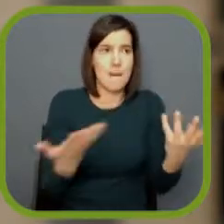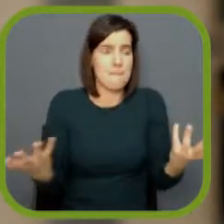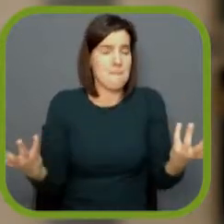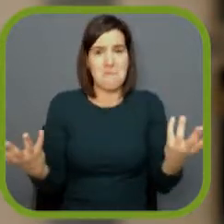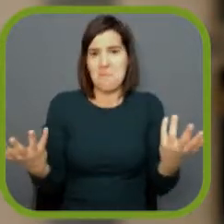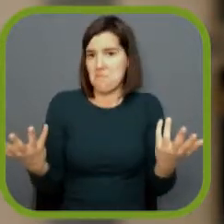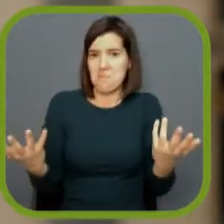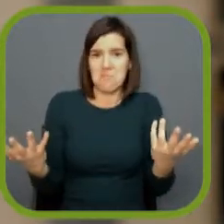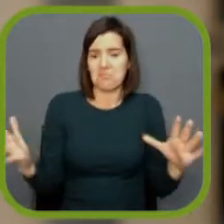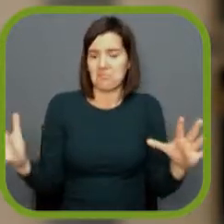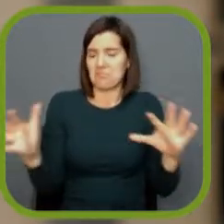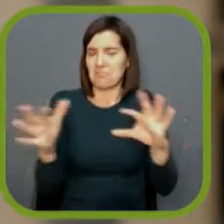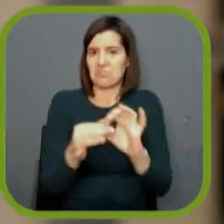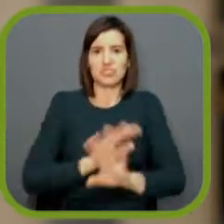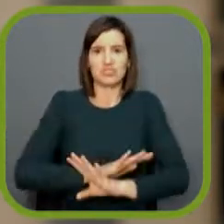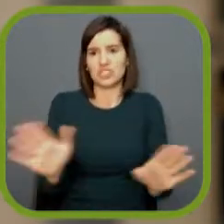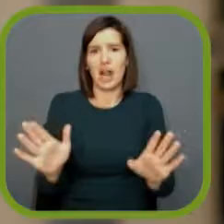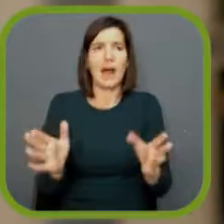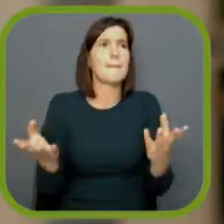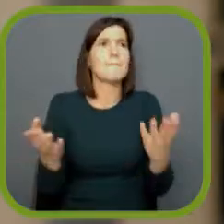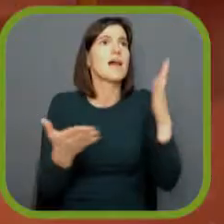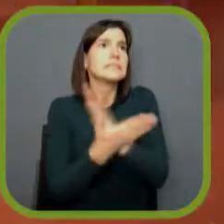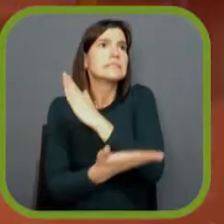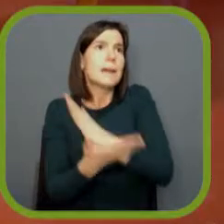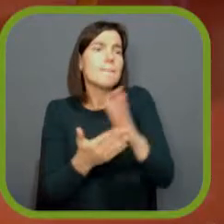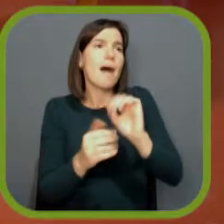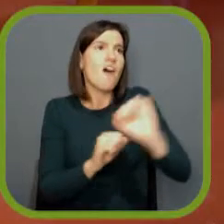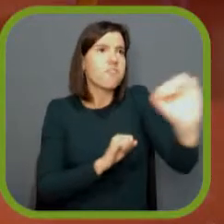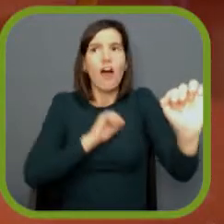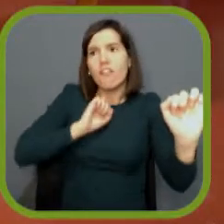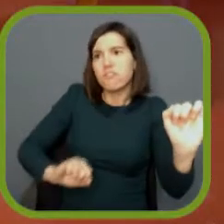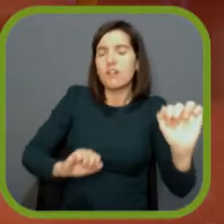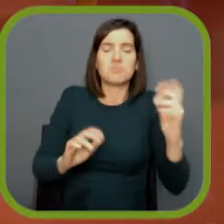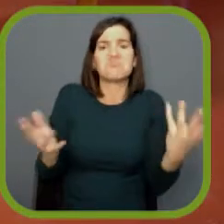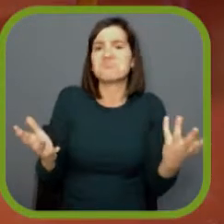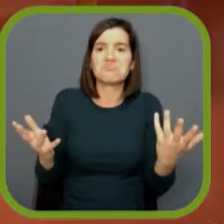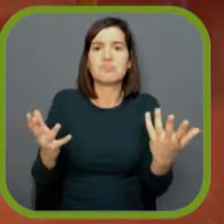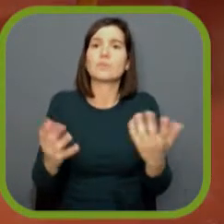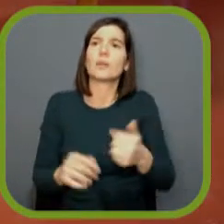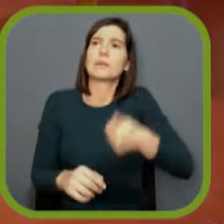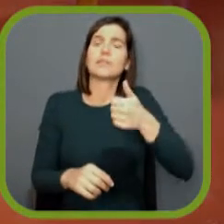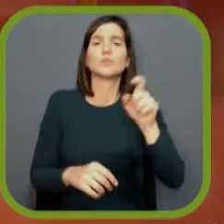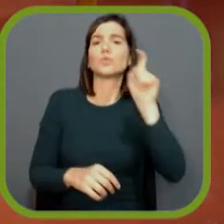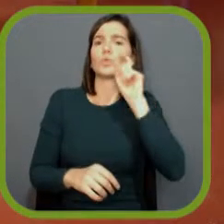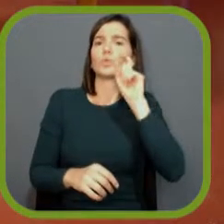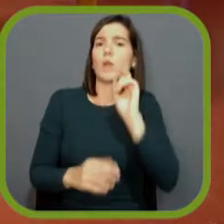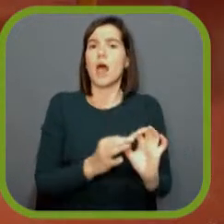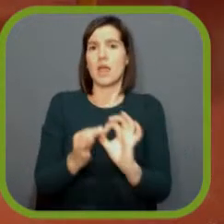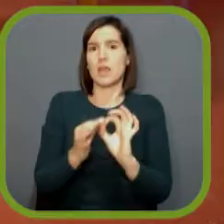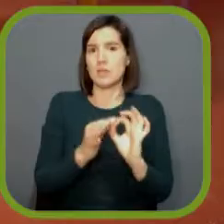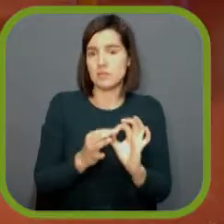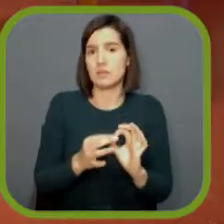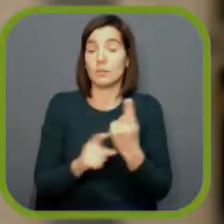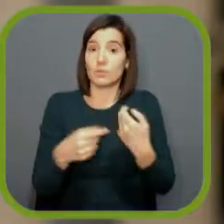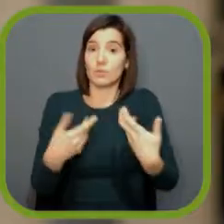externa, progressivamente vai sendo debatida. Portanto, é uma espécie de zona cinzenta em que o que faz sentido é falar essencialmente de uma segurança com